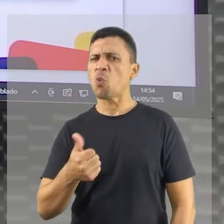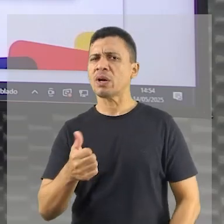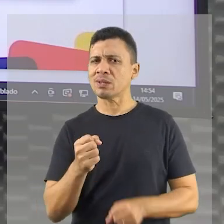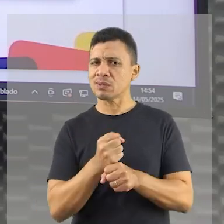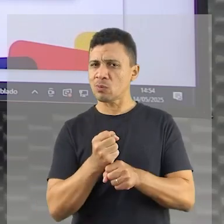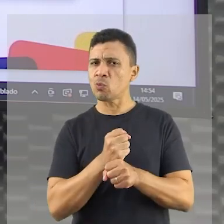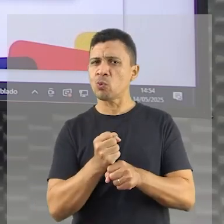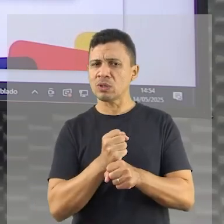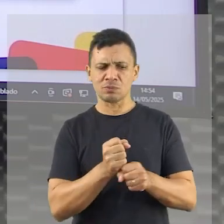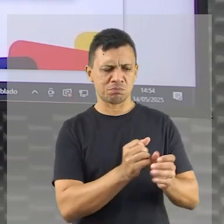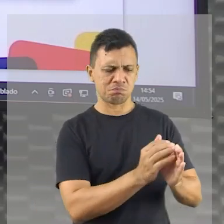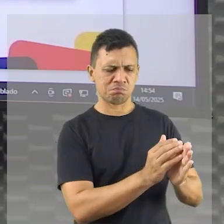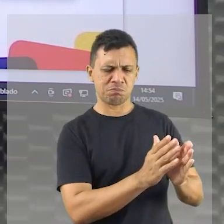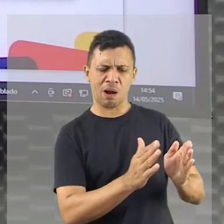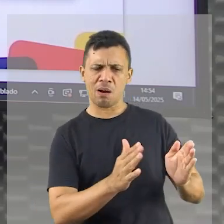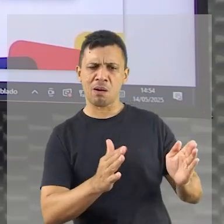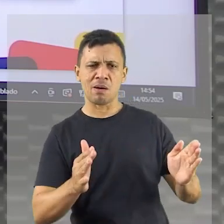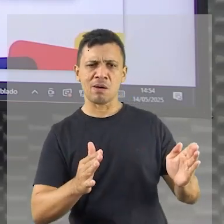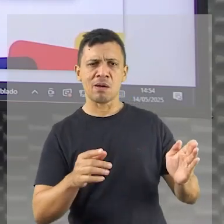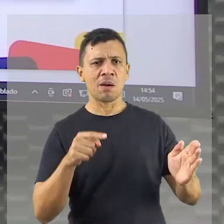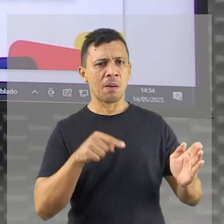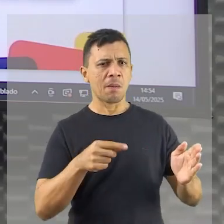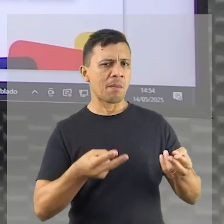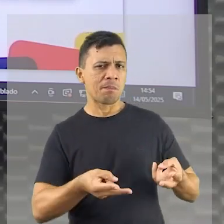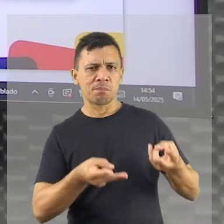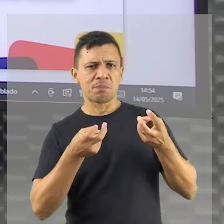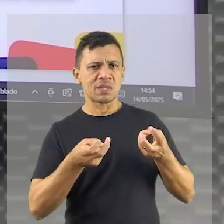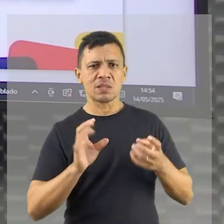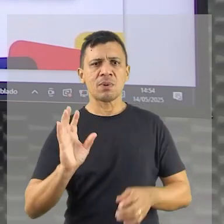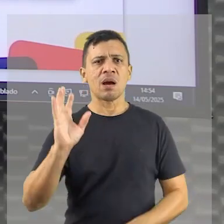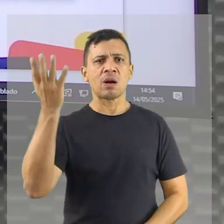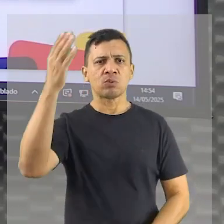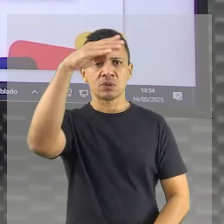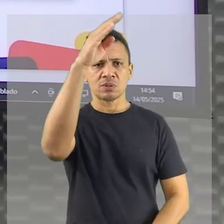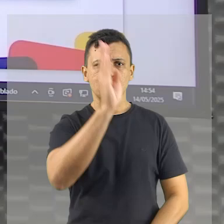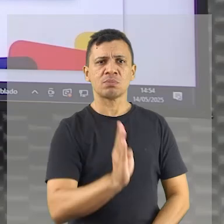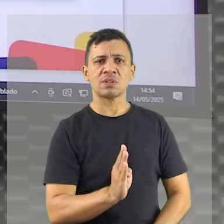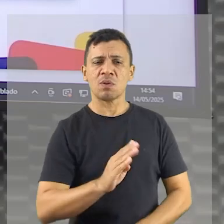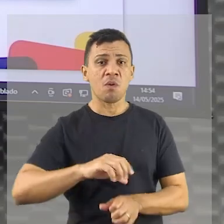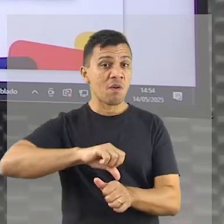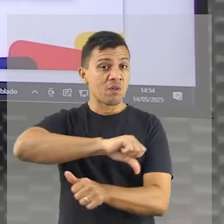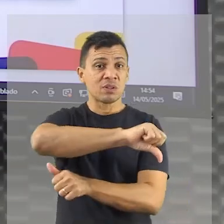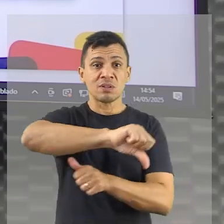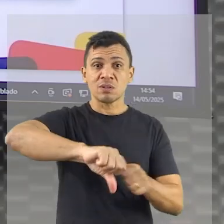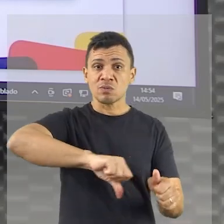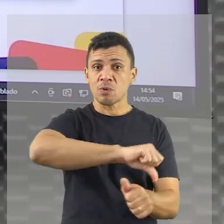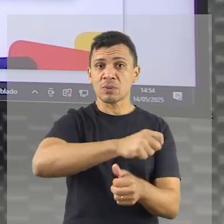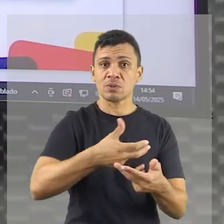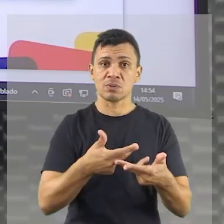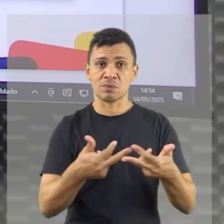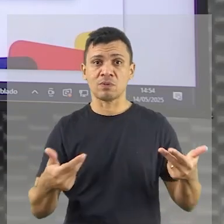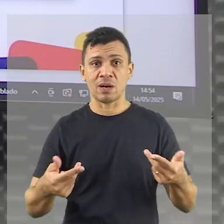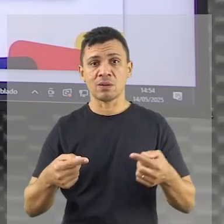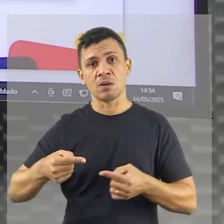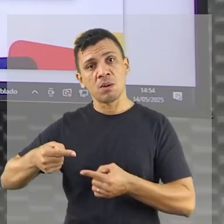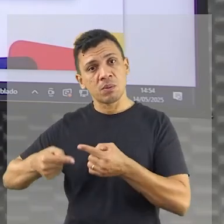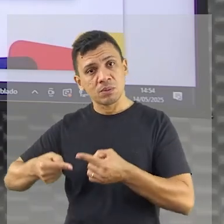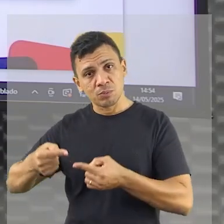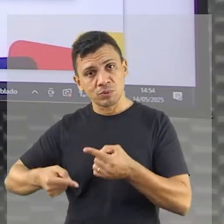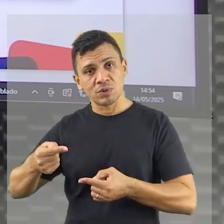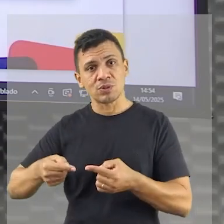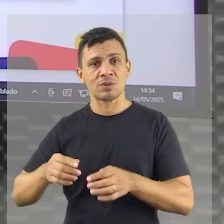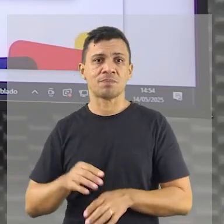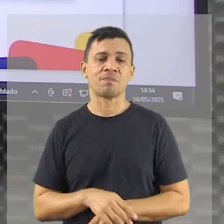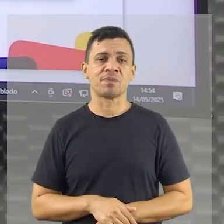tem a ver de quem estamos falando. Afinal de contas, a sociologia, que é uma disciplina cheia de conceitos e cheia